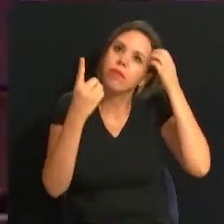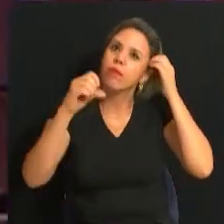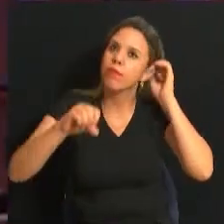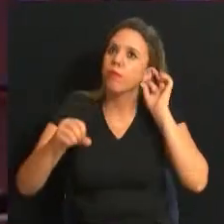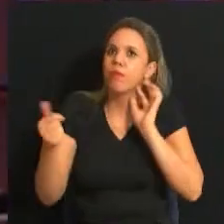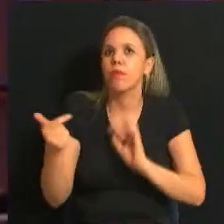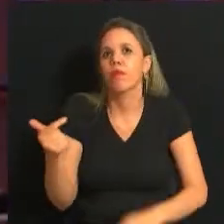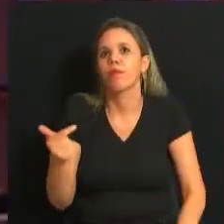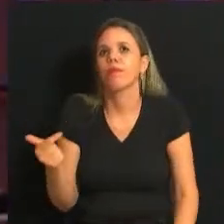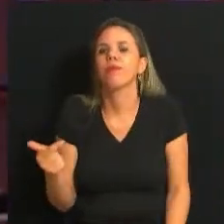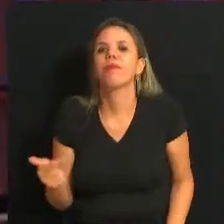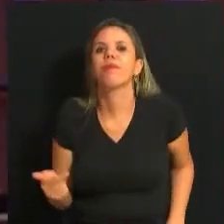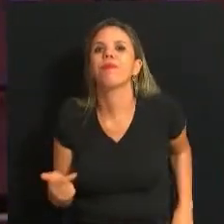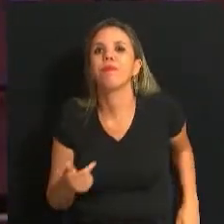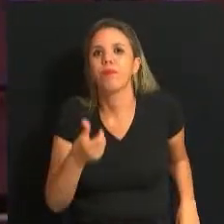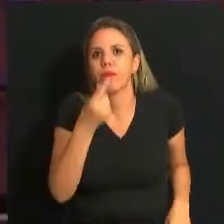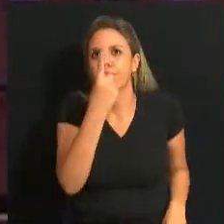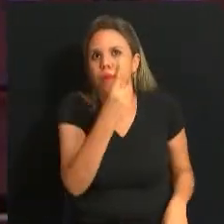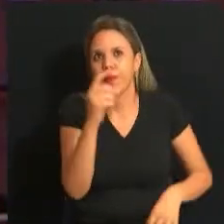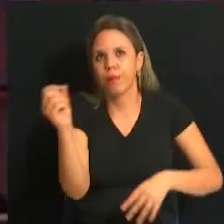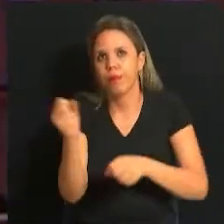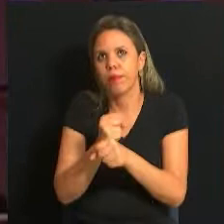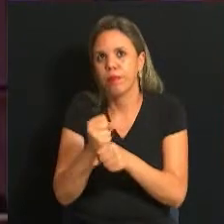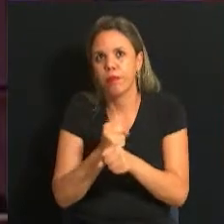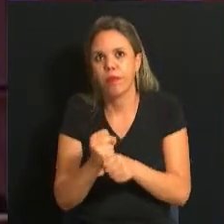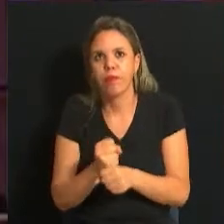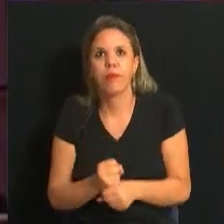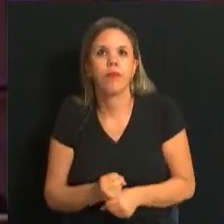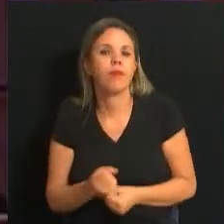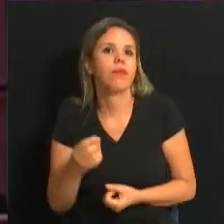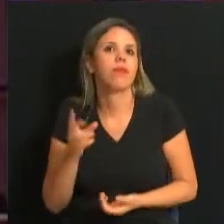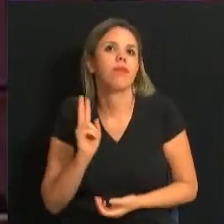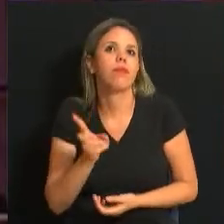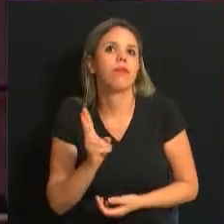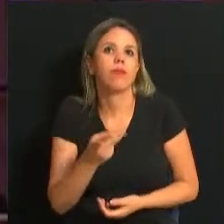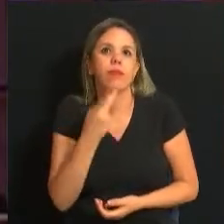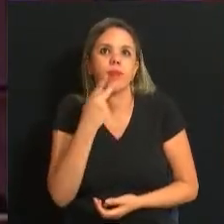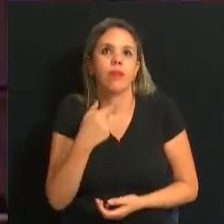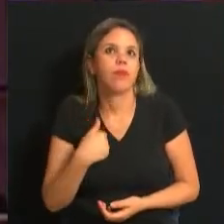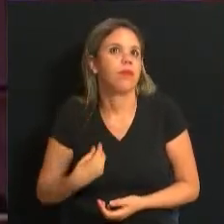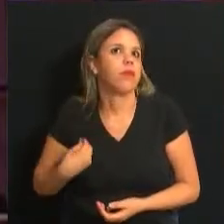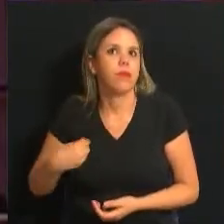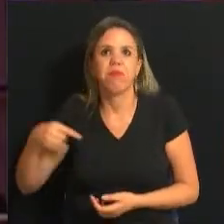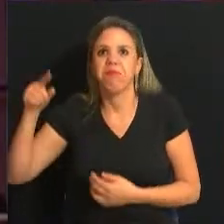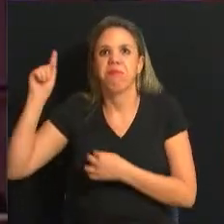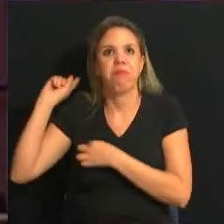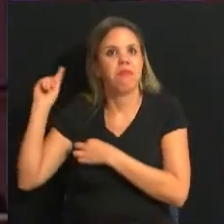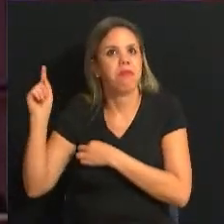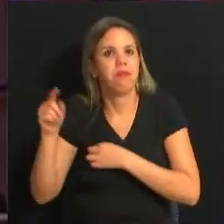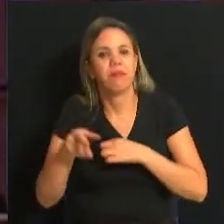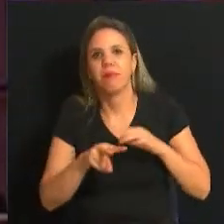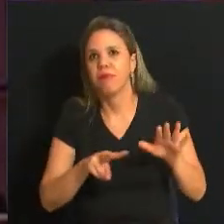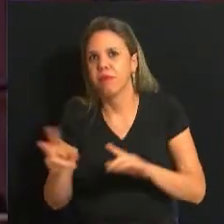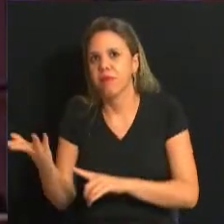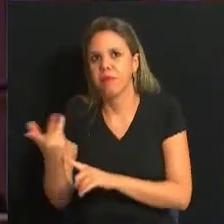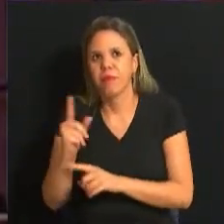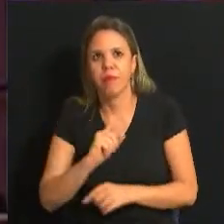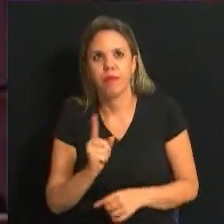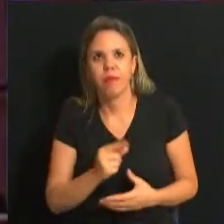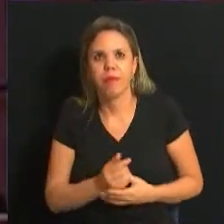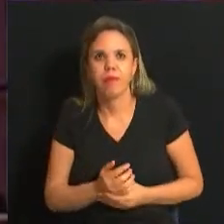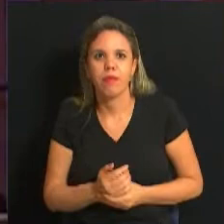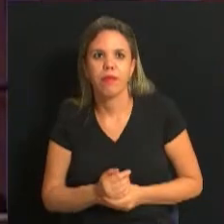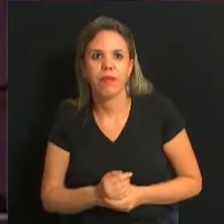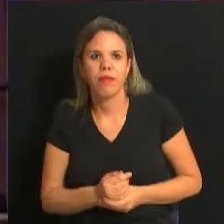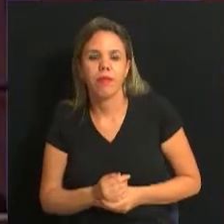1922, fazem 100 anos. Eu sempre falo, eu não estava lá na Semana de Arte Moderna, mas